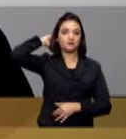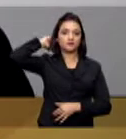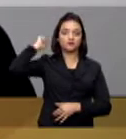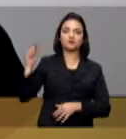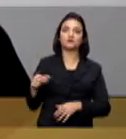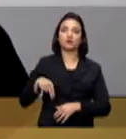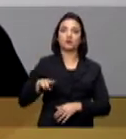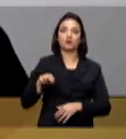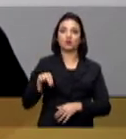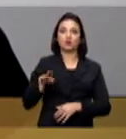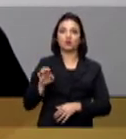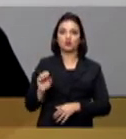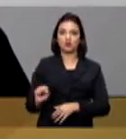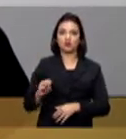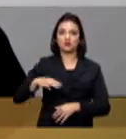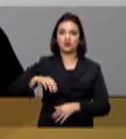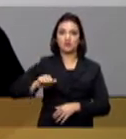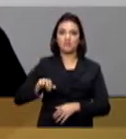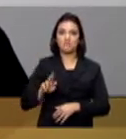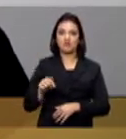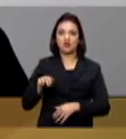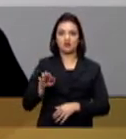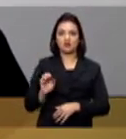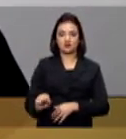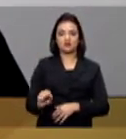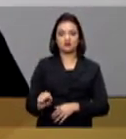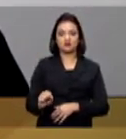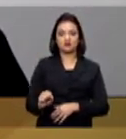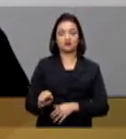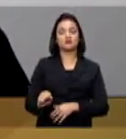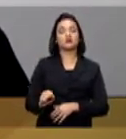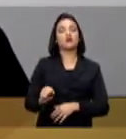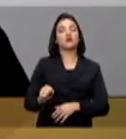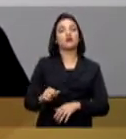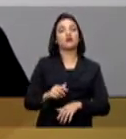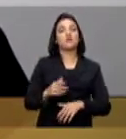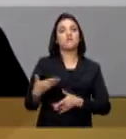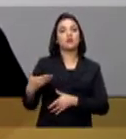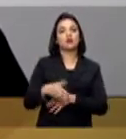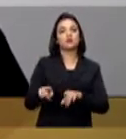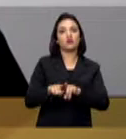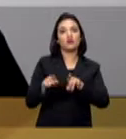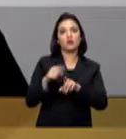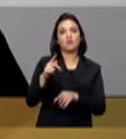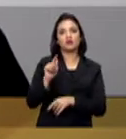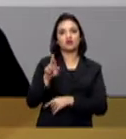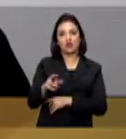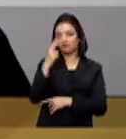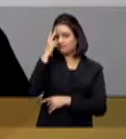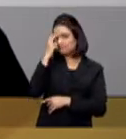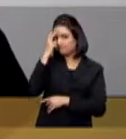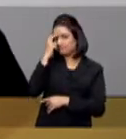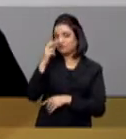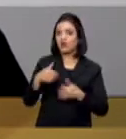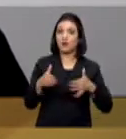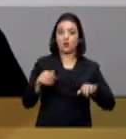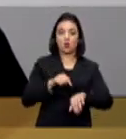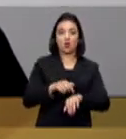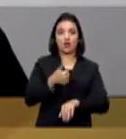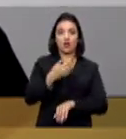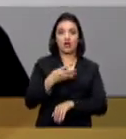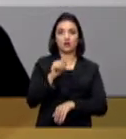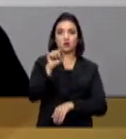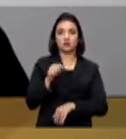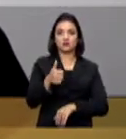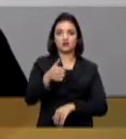Nunes Marques. Procurador-Geral da República, Dr. Antônio Augusto Brandão de Aras. Abriu-se a sessão às 14 horas e 17